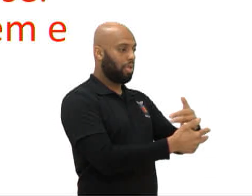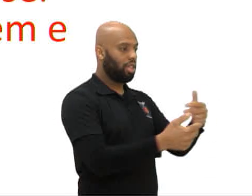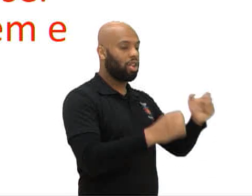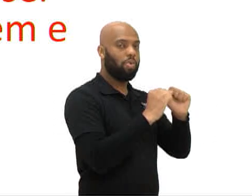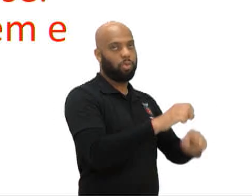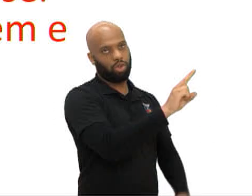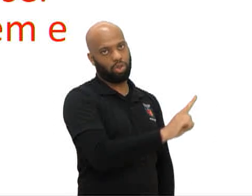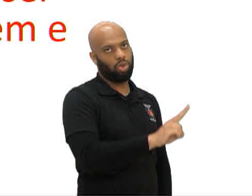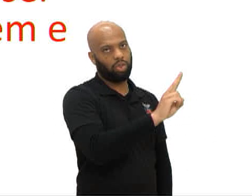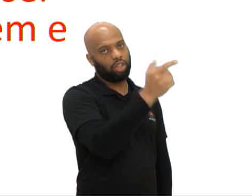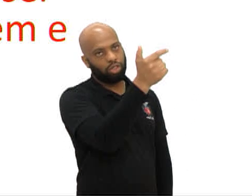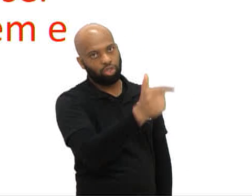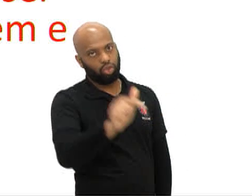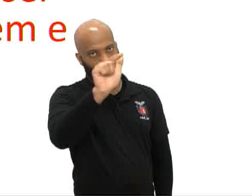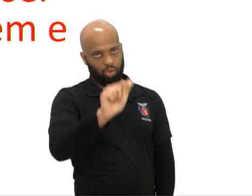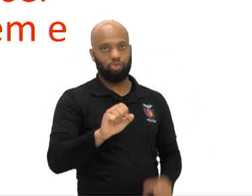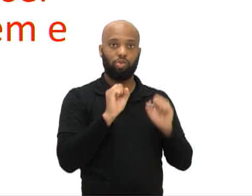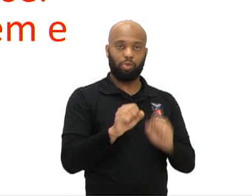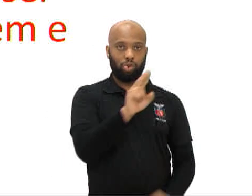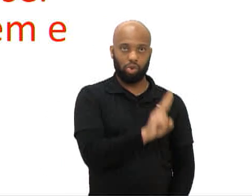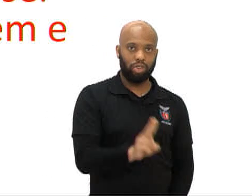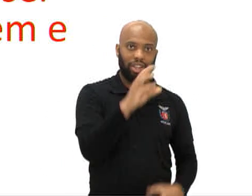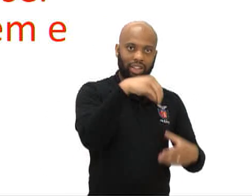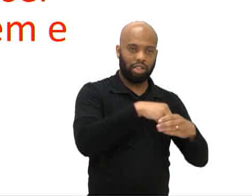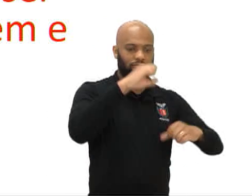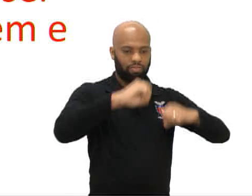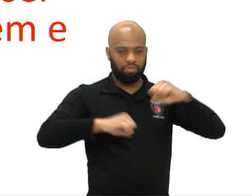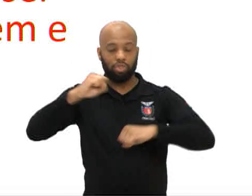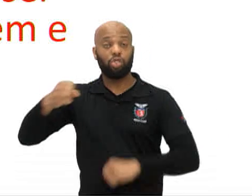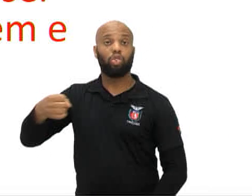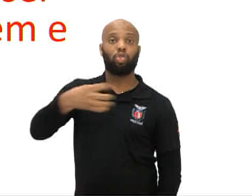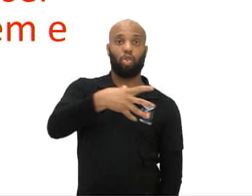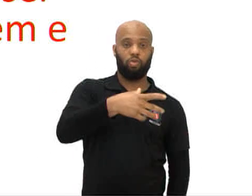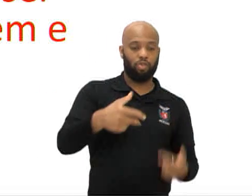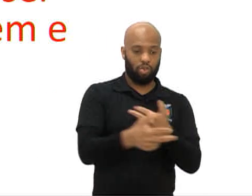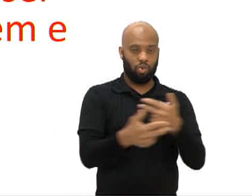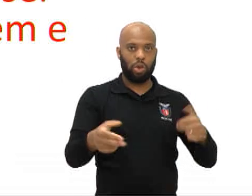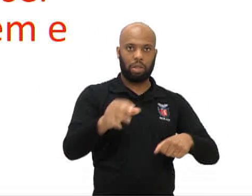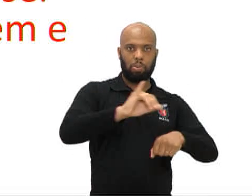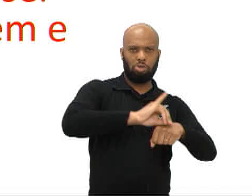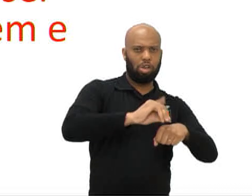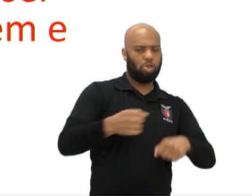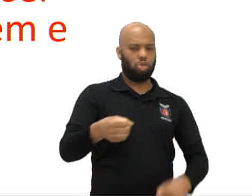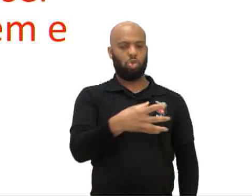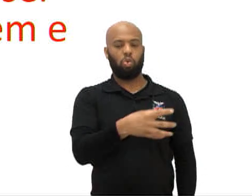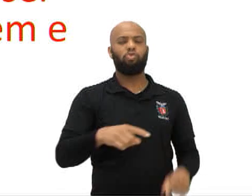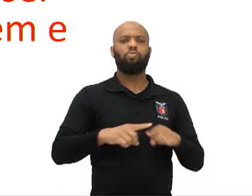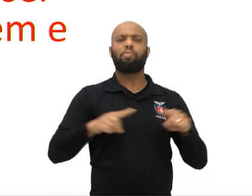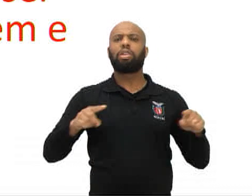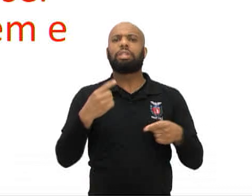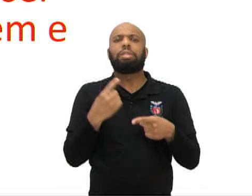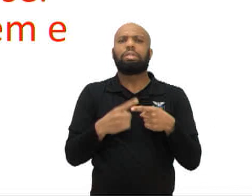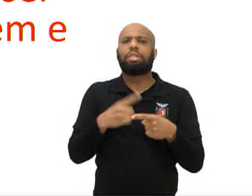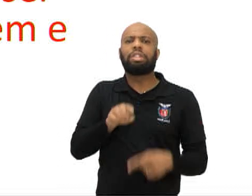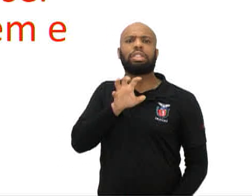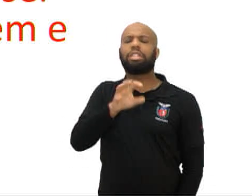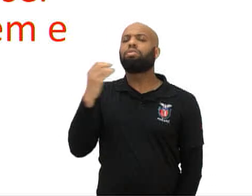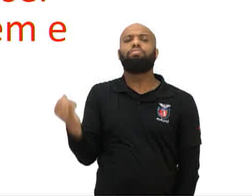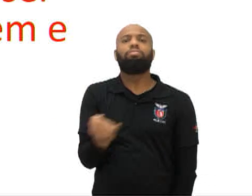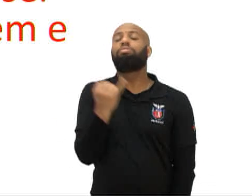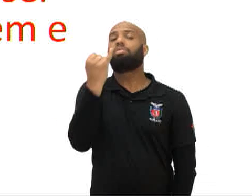ser reutilizados, podem ser utilizados na fabricação de novos produtos. E por que isso é importante,